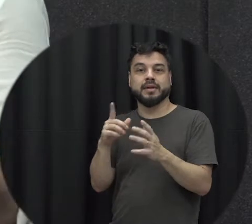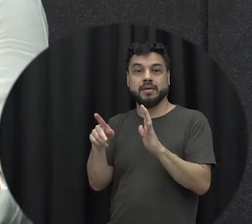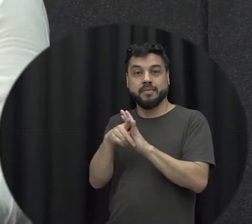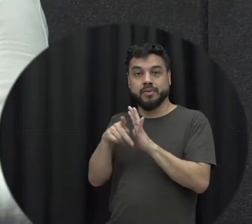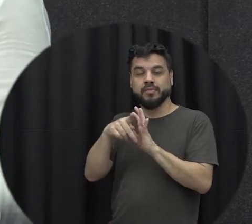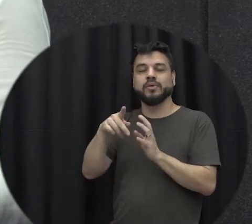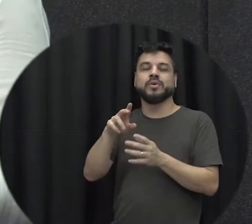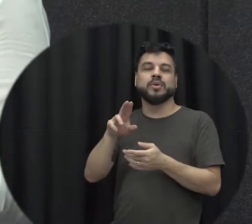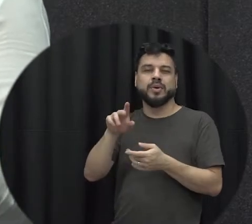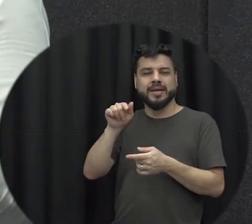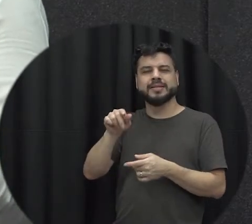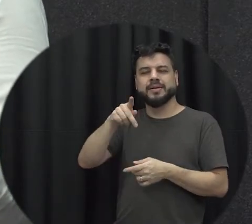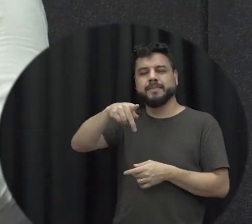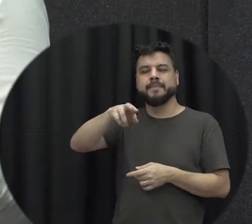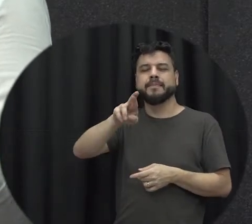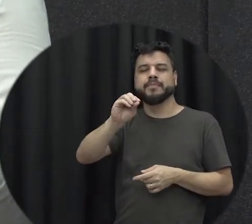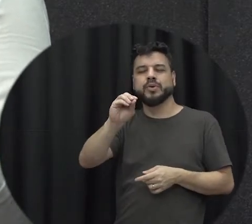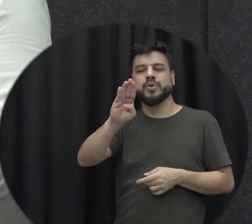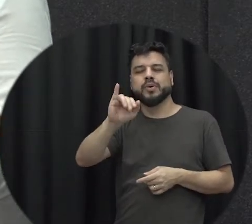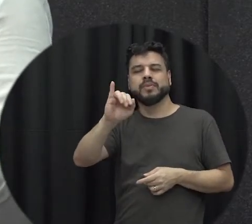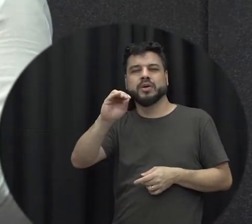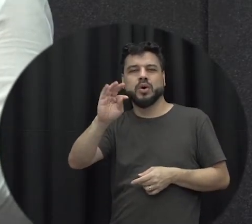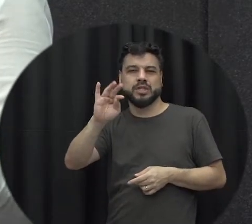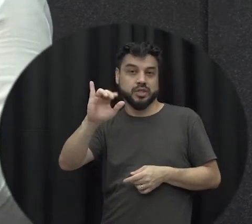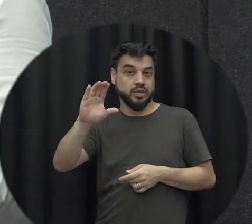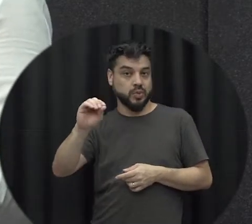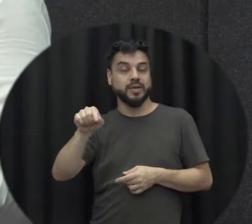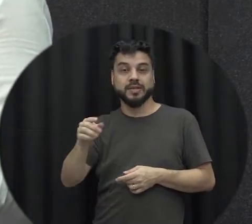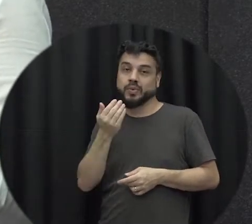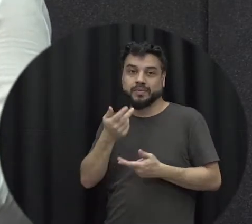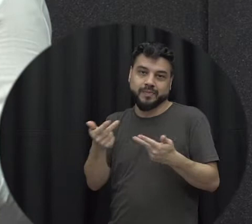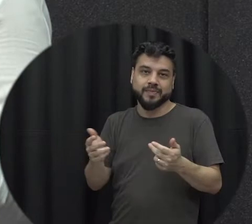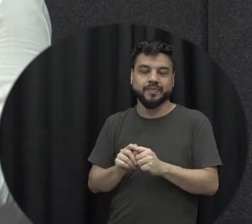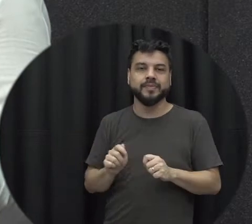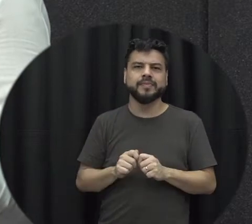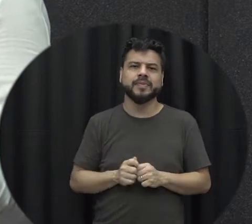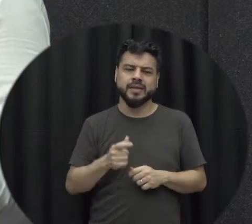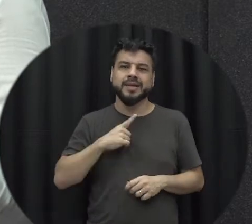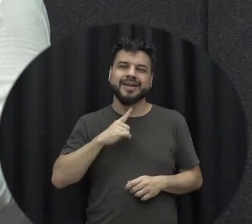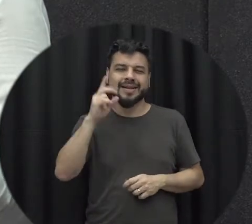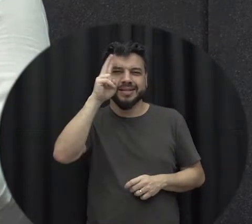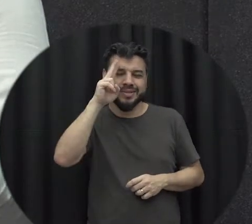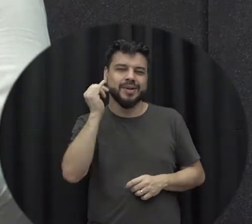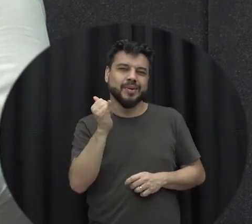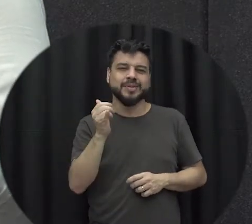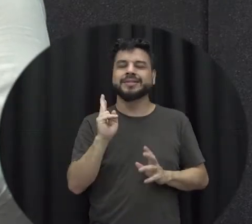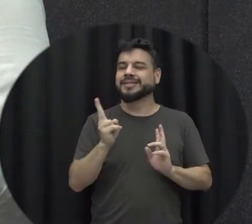probiótico que a gente fala desses alimentos, né? Aí eu até queria também contar uma historinha assim, que eu sempre uso assim na